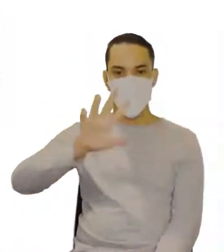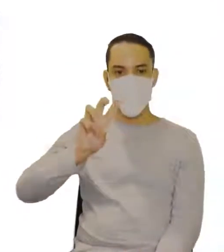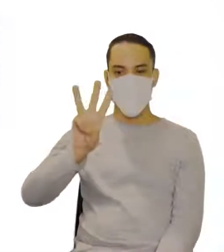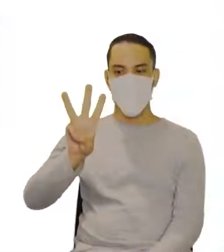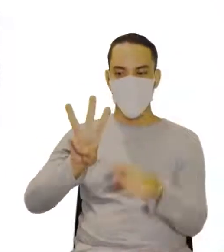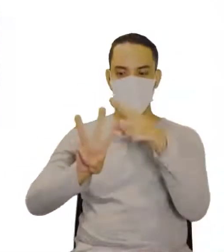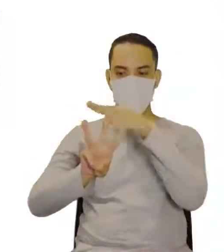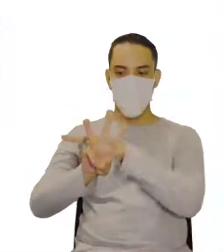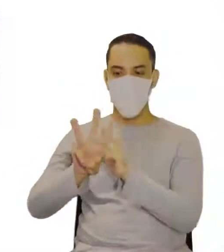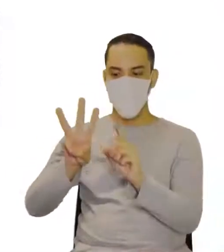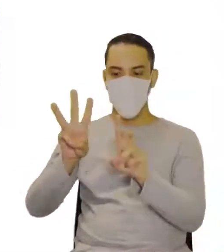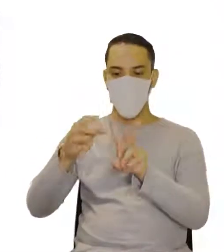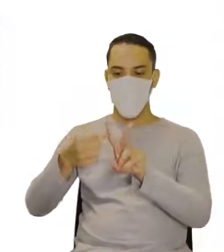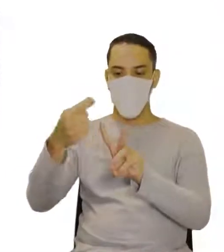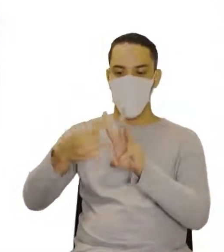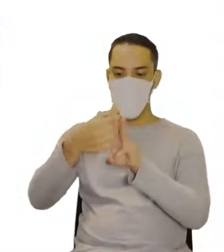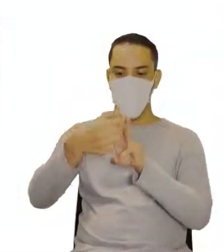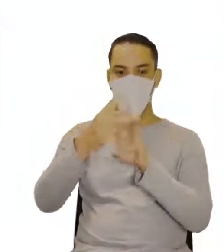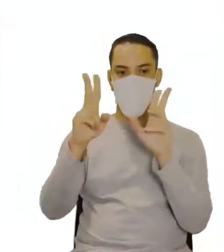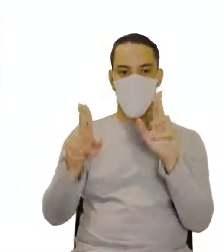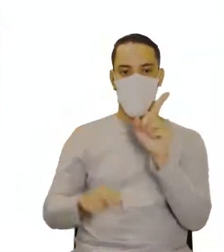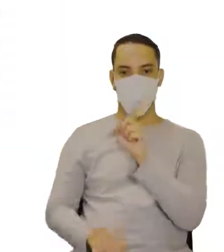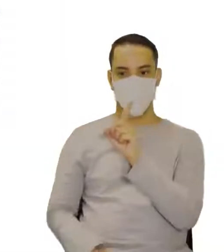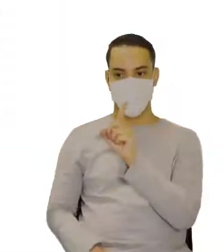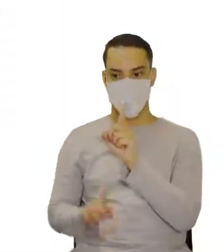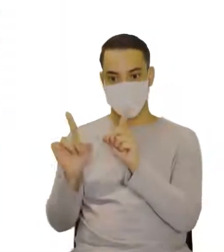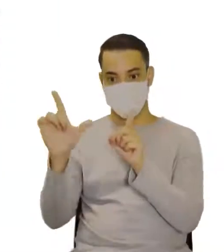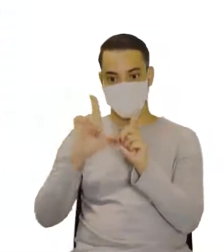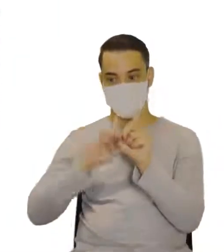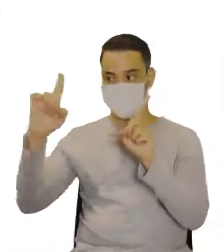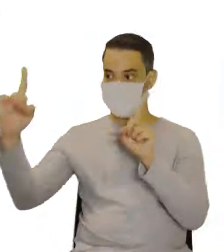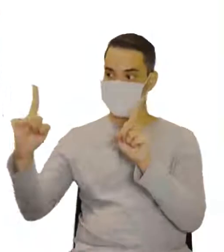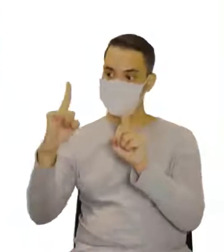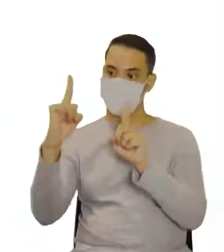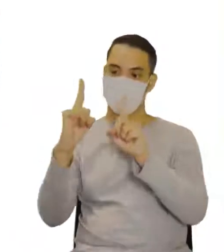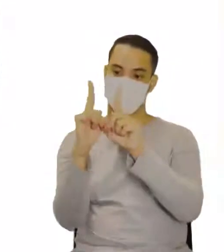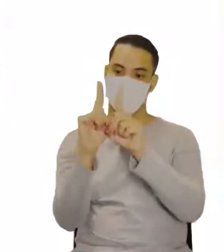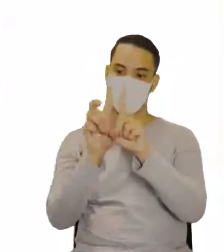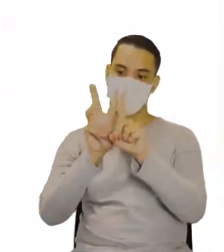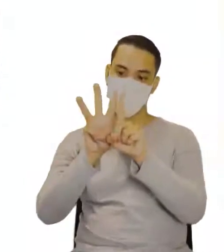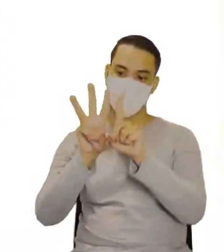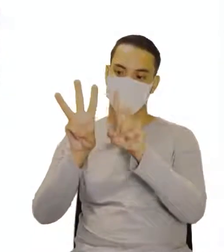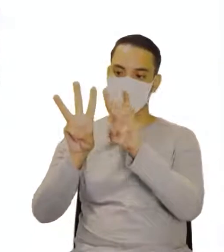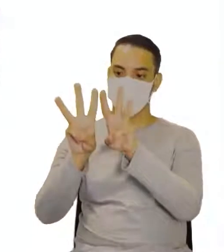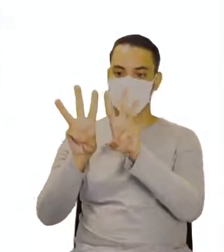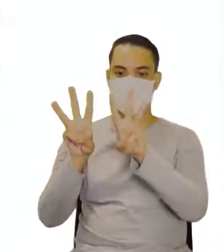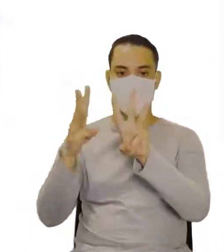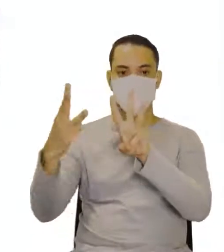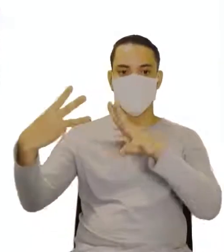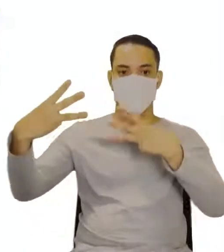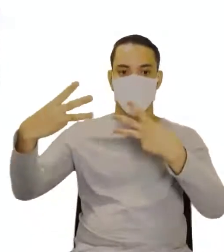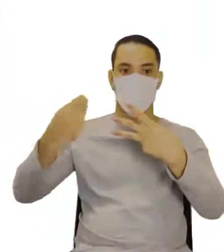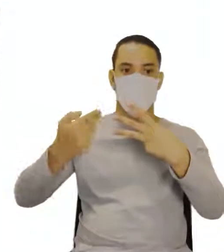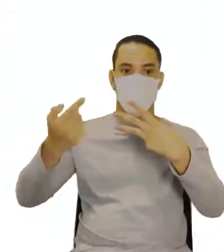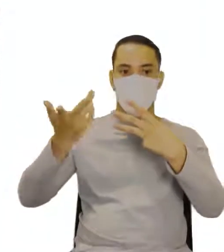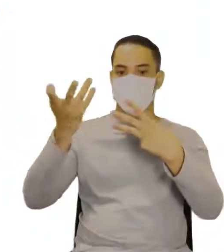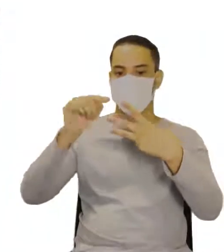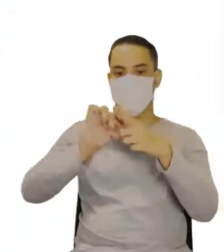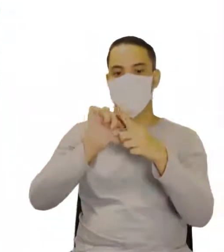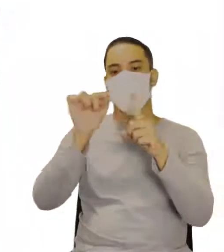pilhas iguais. Nesse caso, sendo N o número de geradores associados,